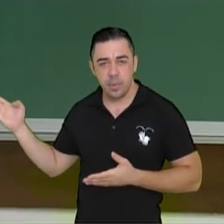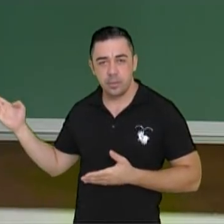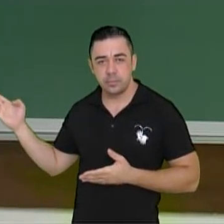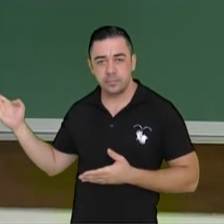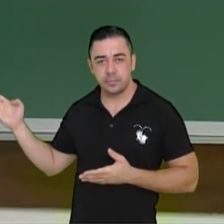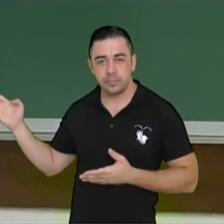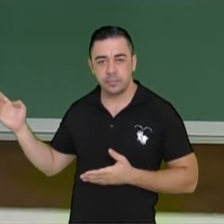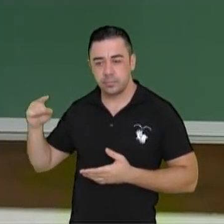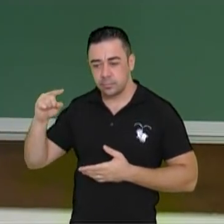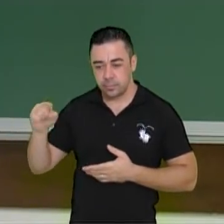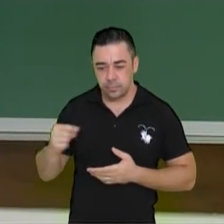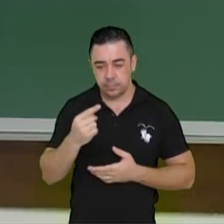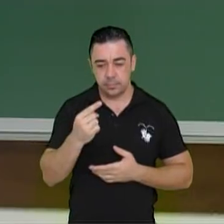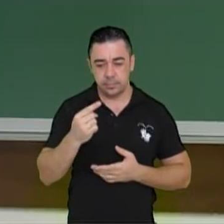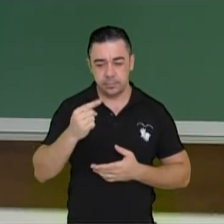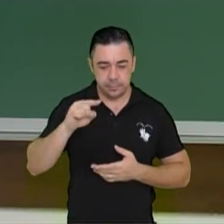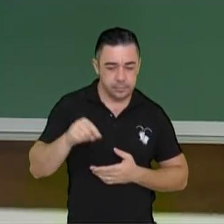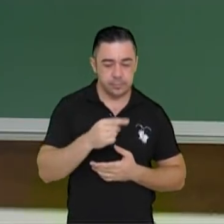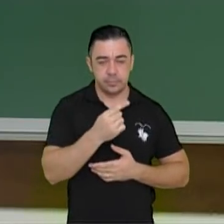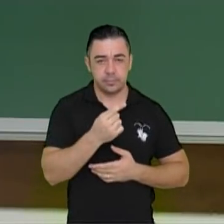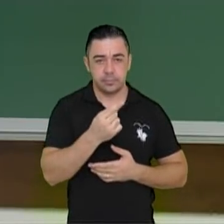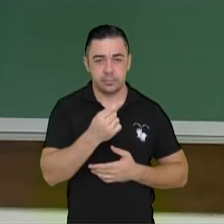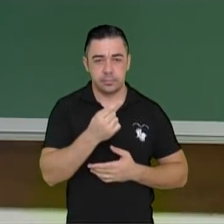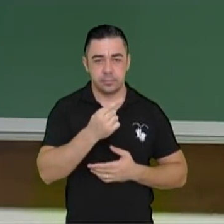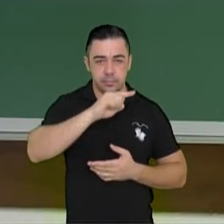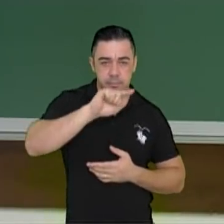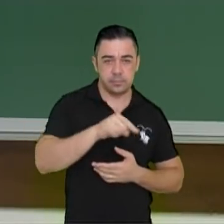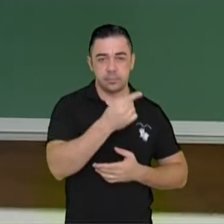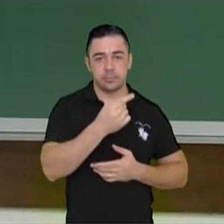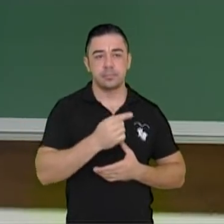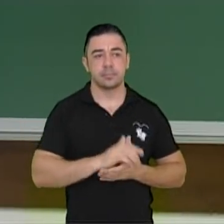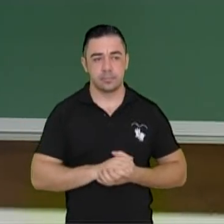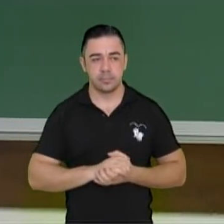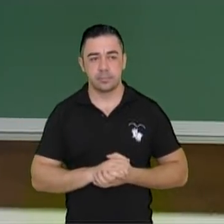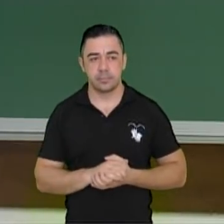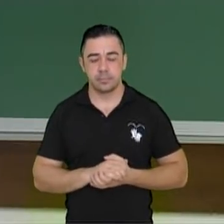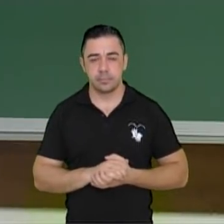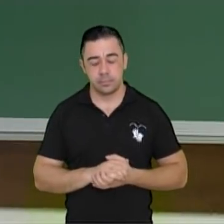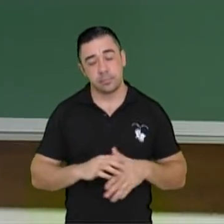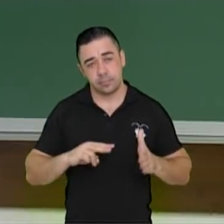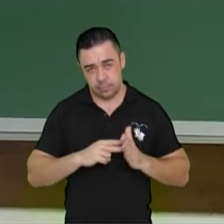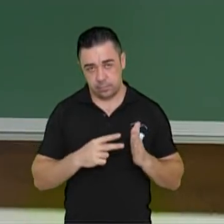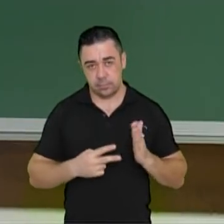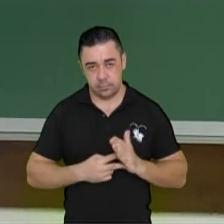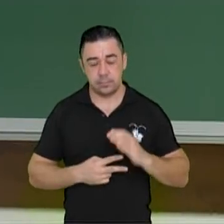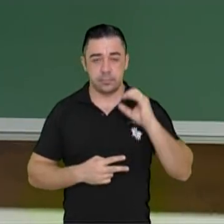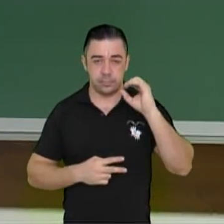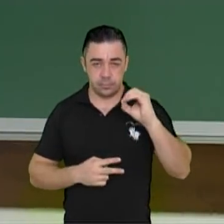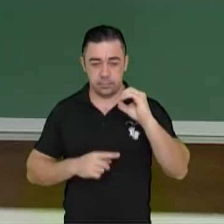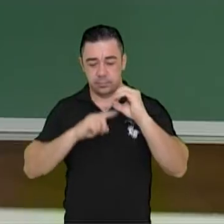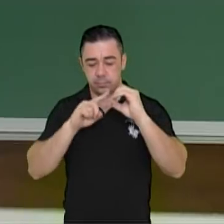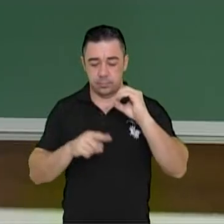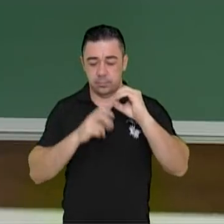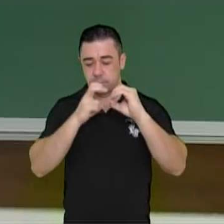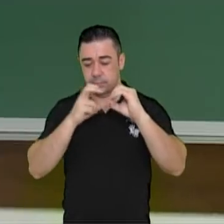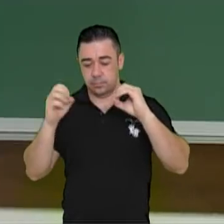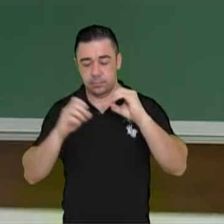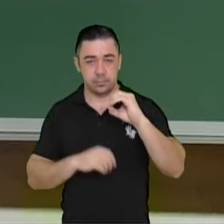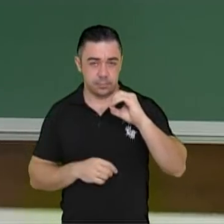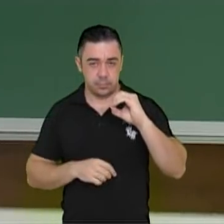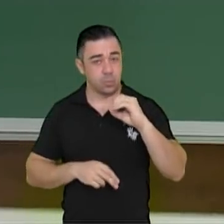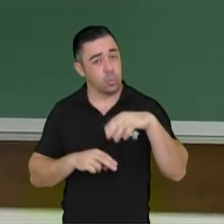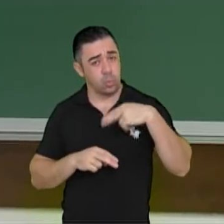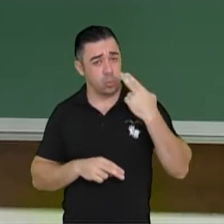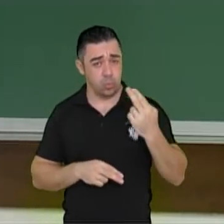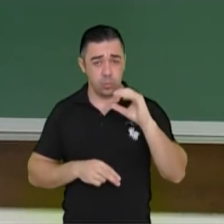50 e ela volta 2 casas, ó. 1, 2. Ela vai para bem aqui antes do 5. E a vírgula